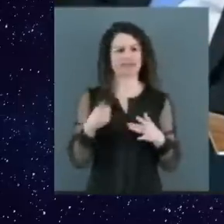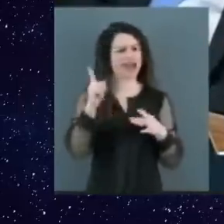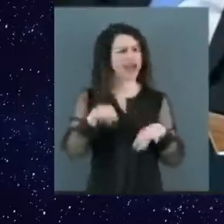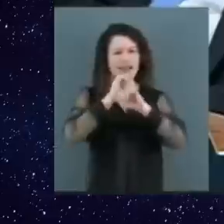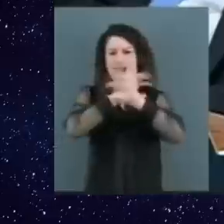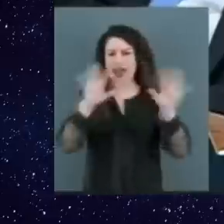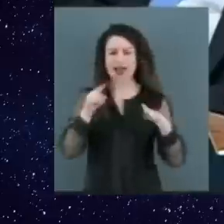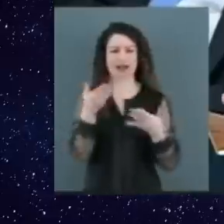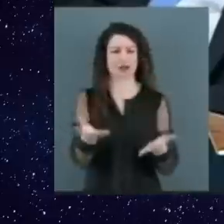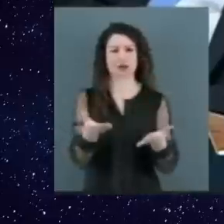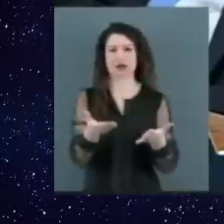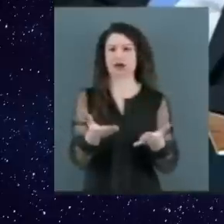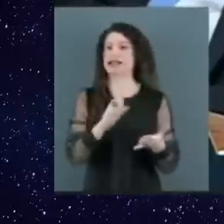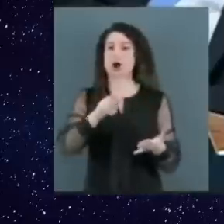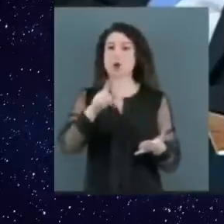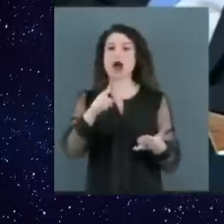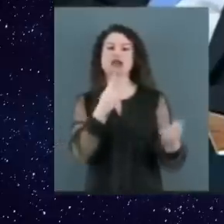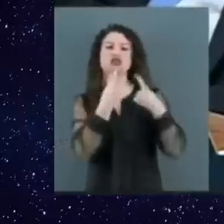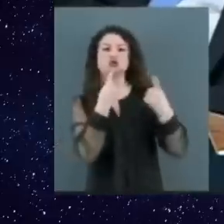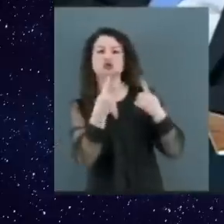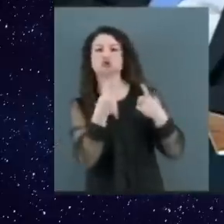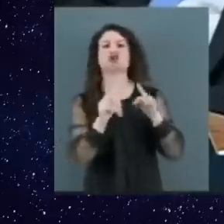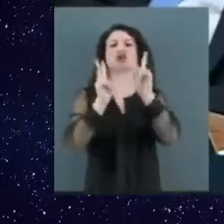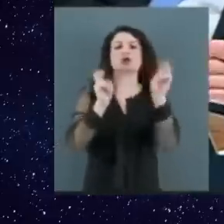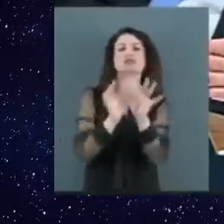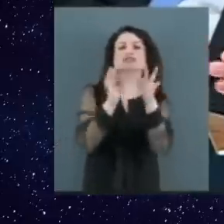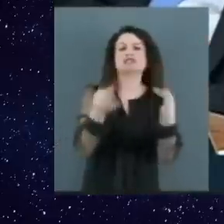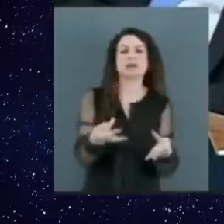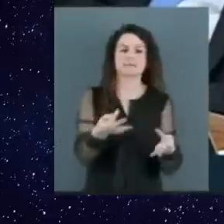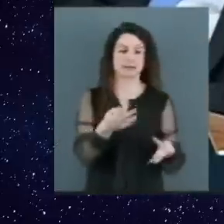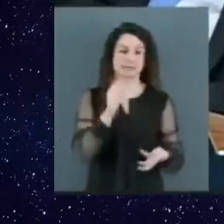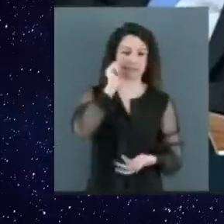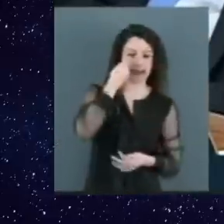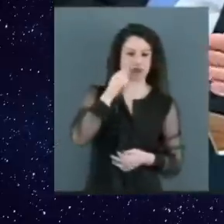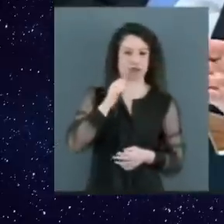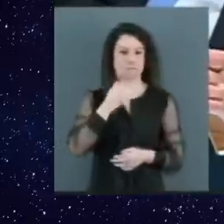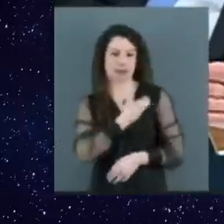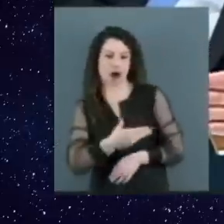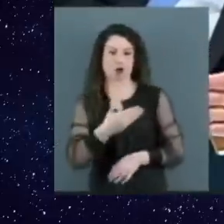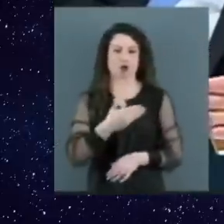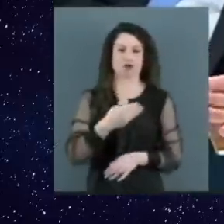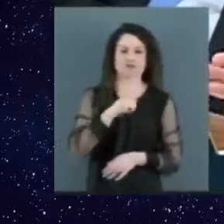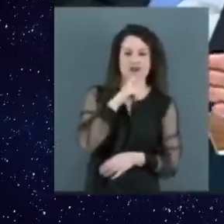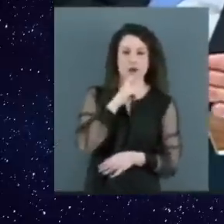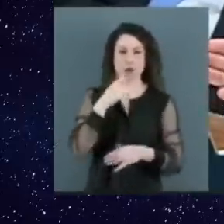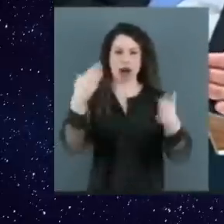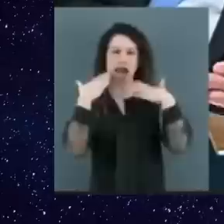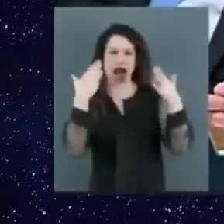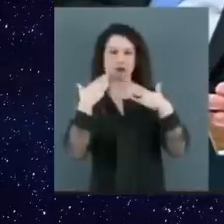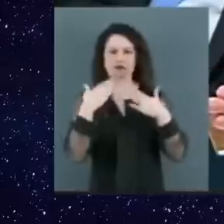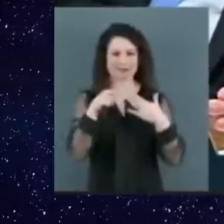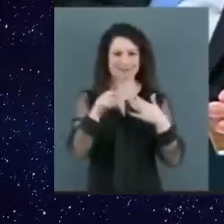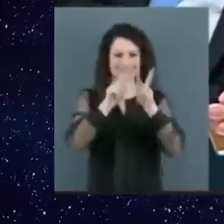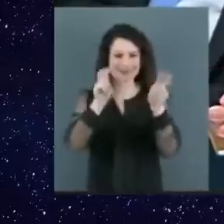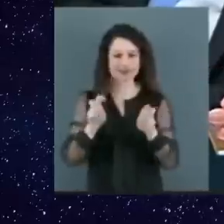é discutir preto no branco, frio ou calor, regulação ou não regulação, mas é qual regulação